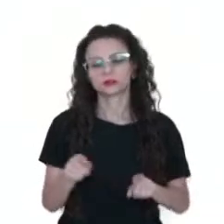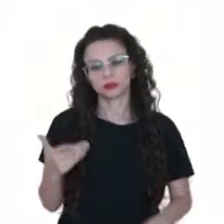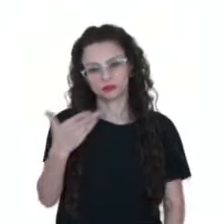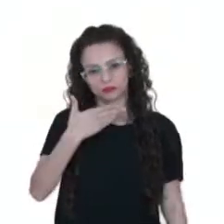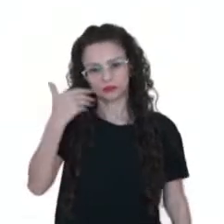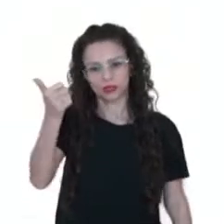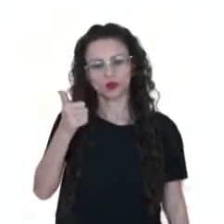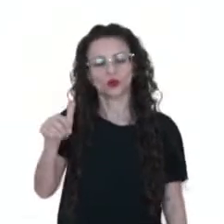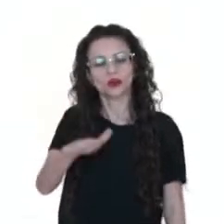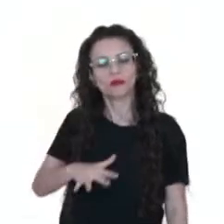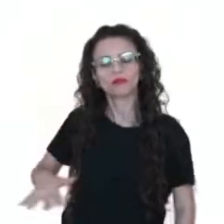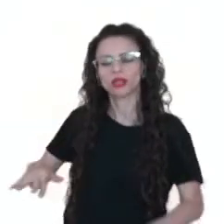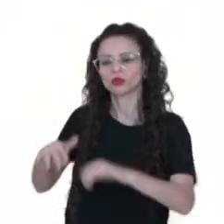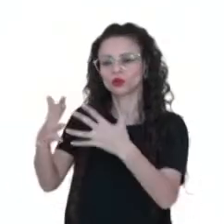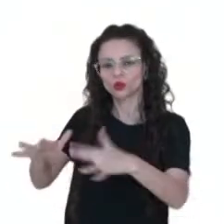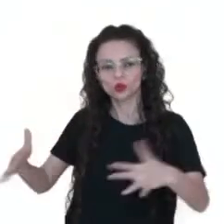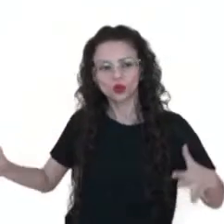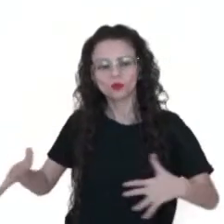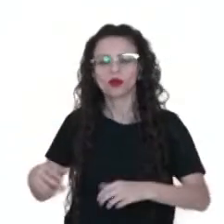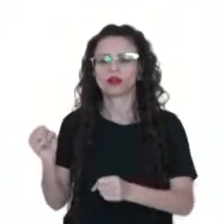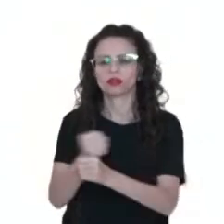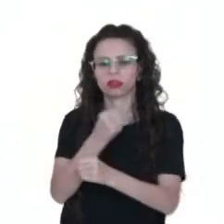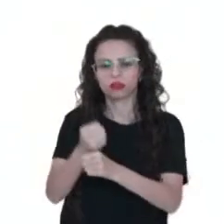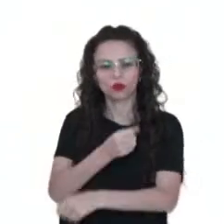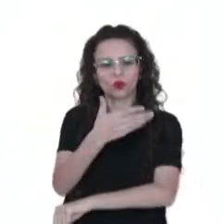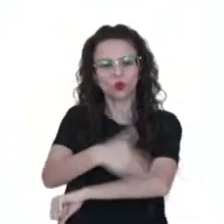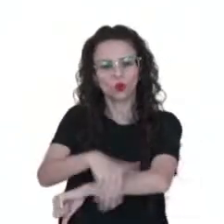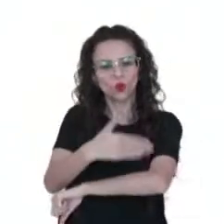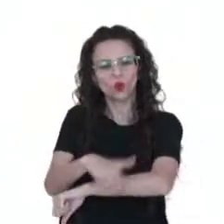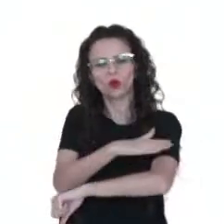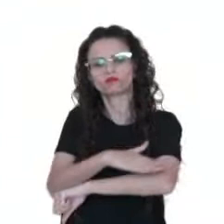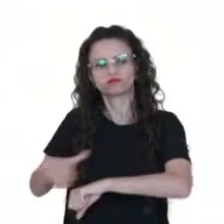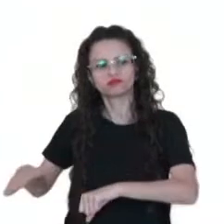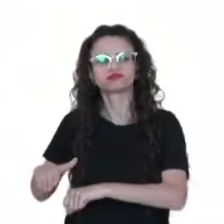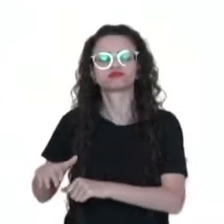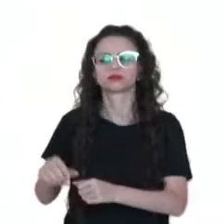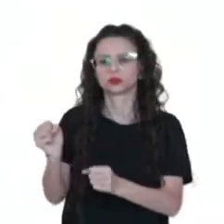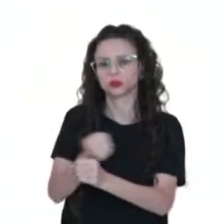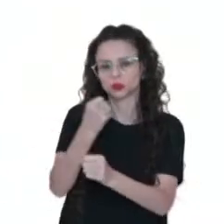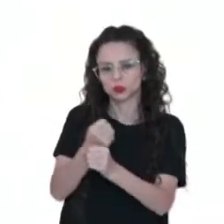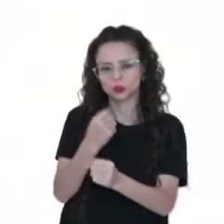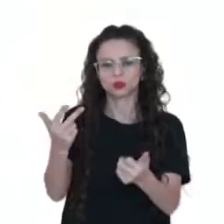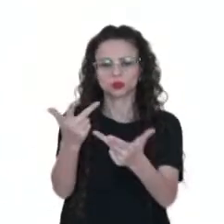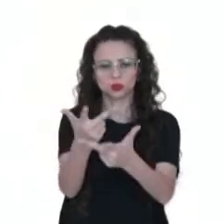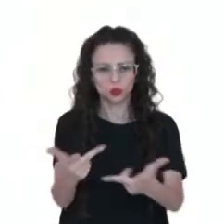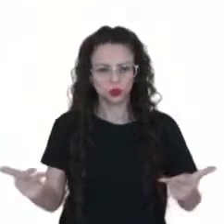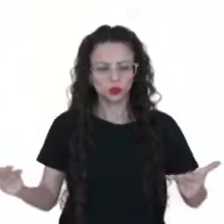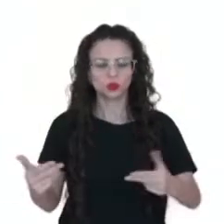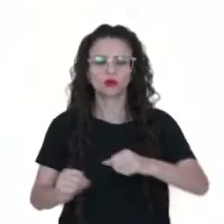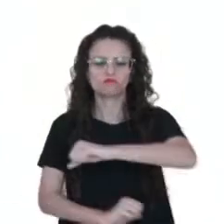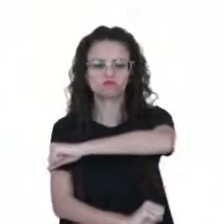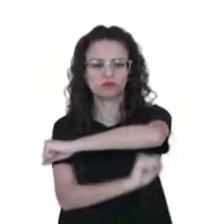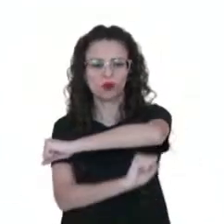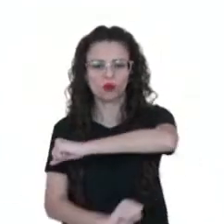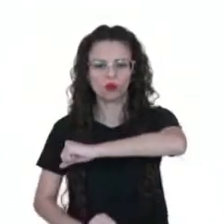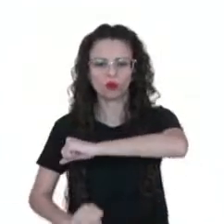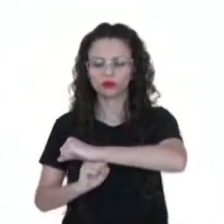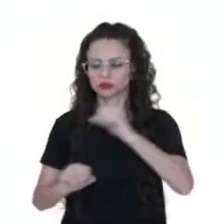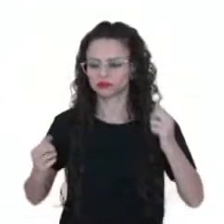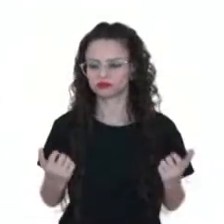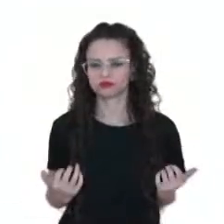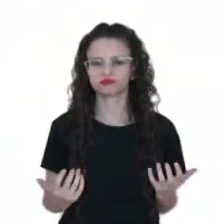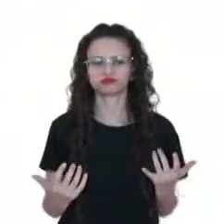melhoramentos em Recife, calçamentos de ruas, aberturas de canais, construções de pontes,